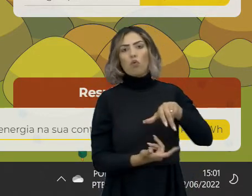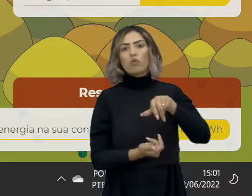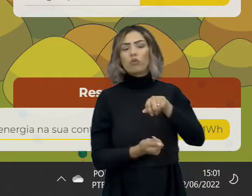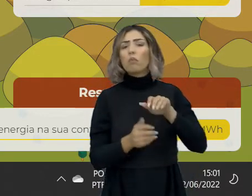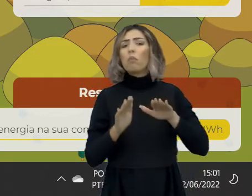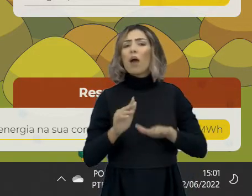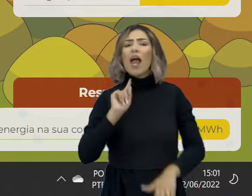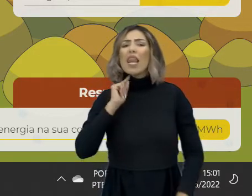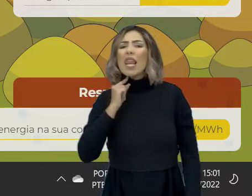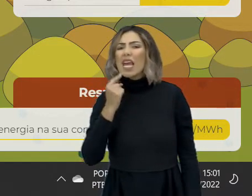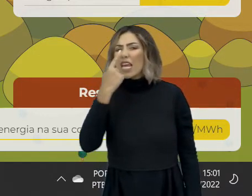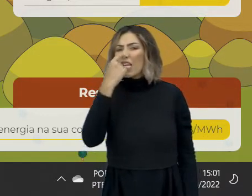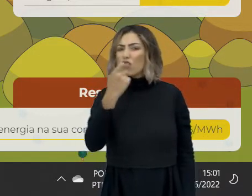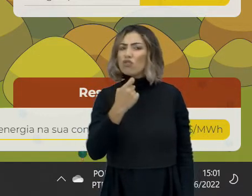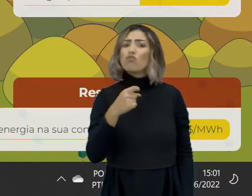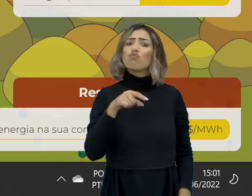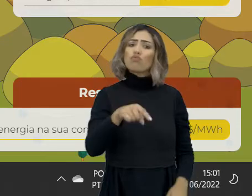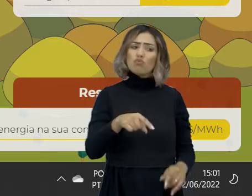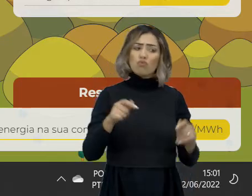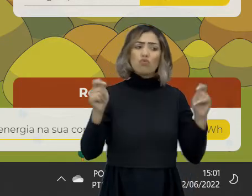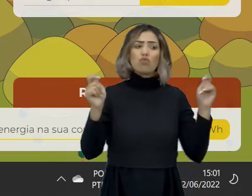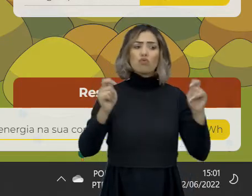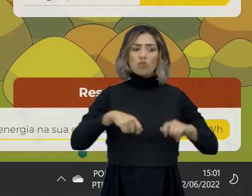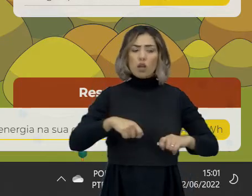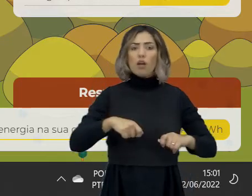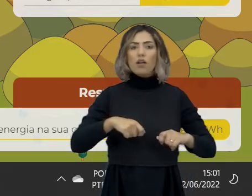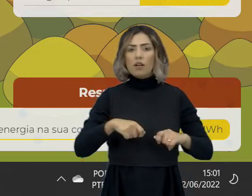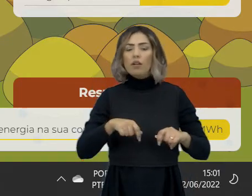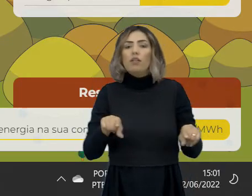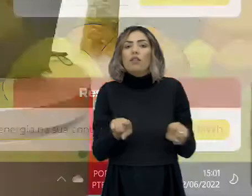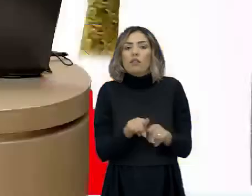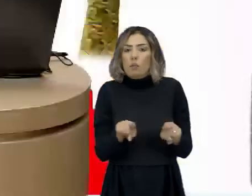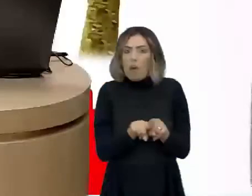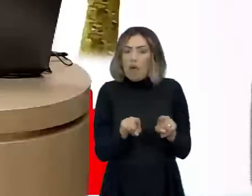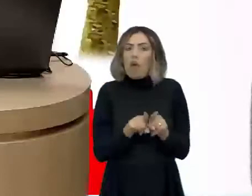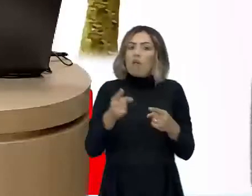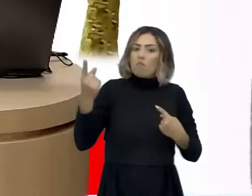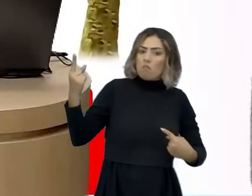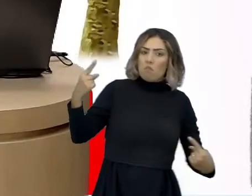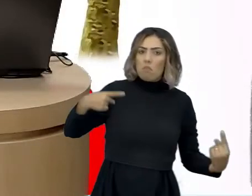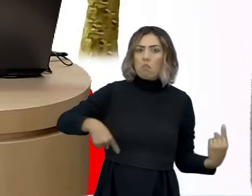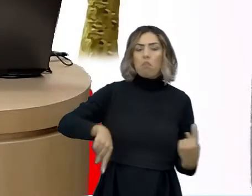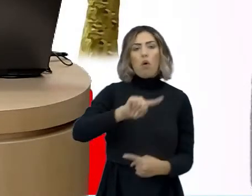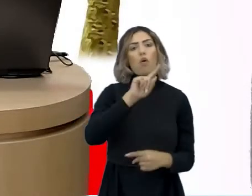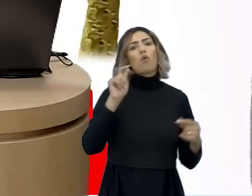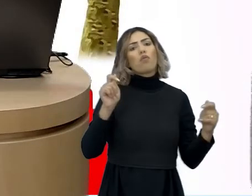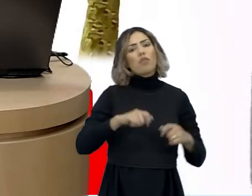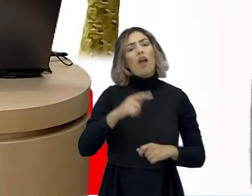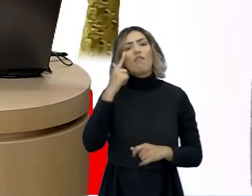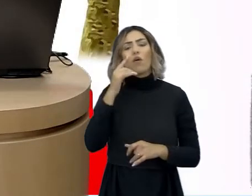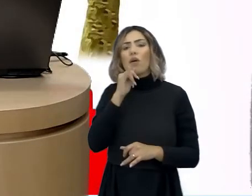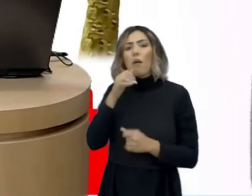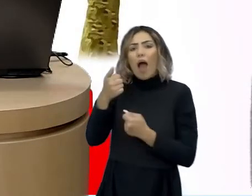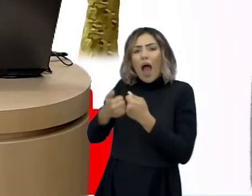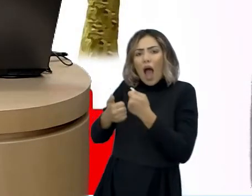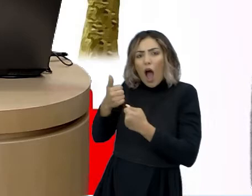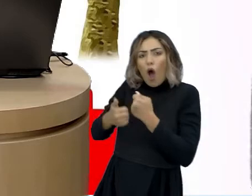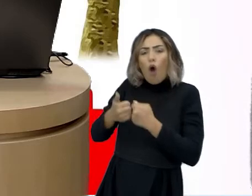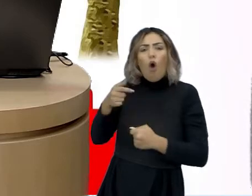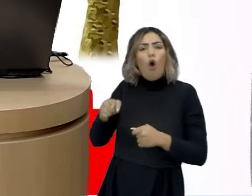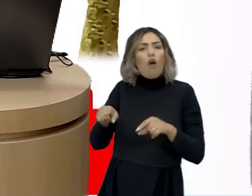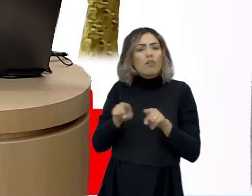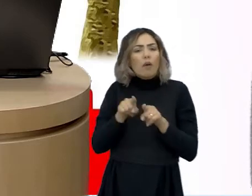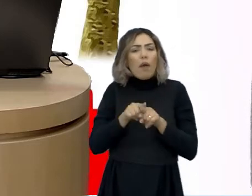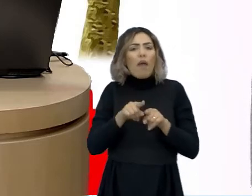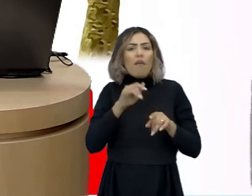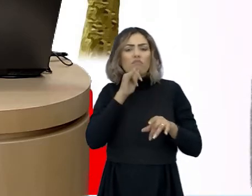ser um combustível. Em vez de queimar lenha, por exemplo, ou um bagaço, né? Cascas de arroz, a gente poderia